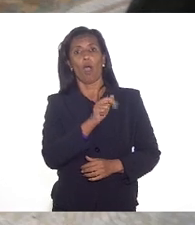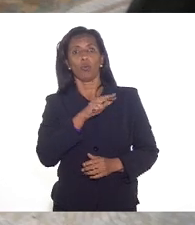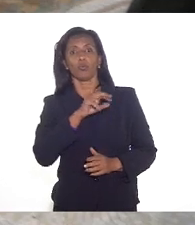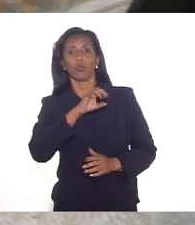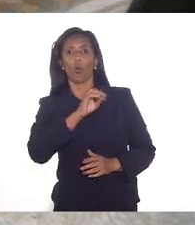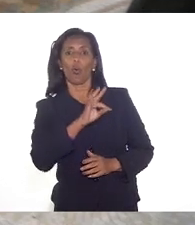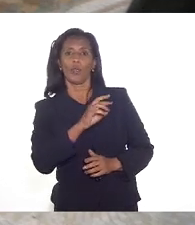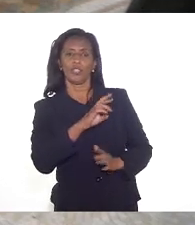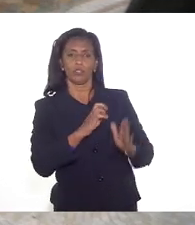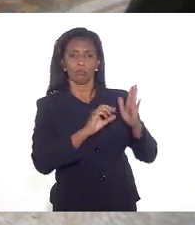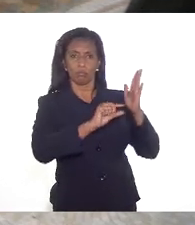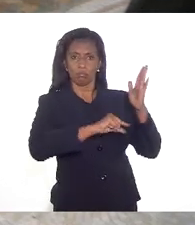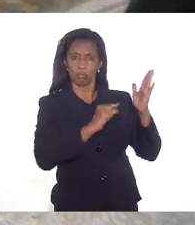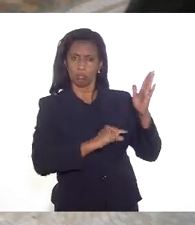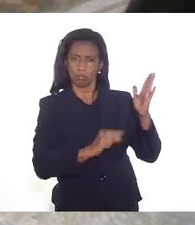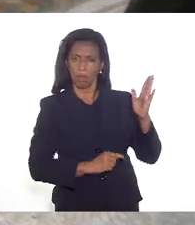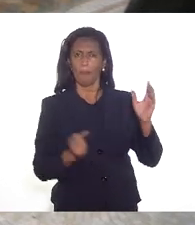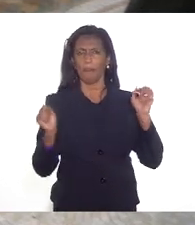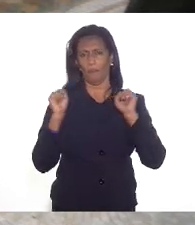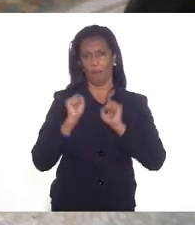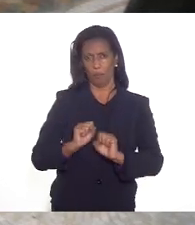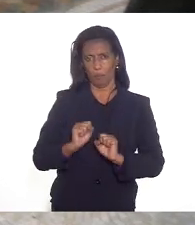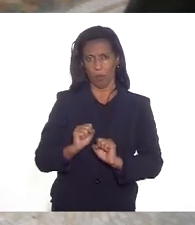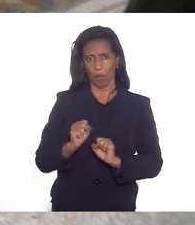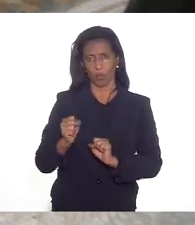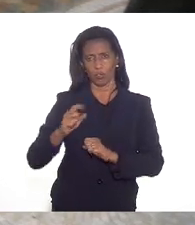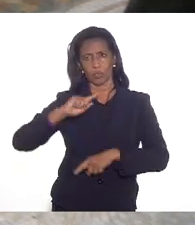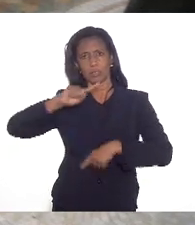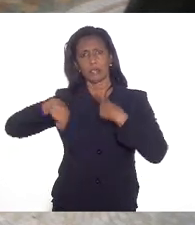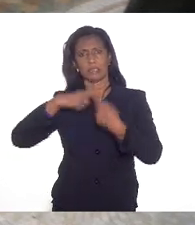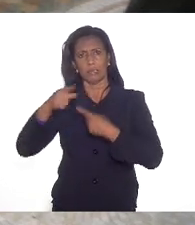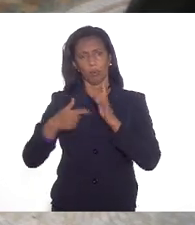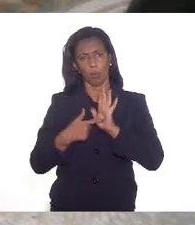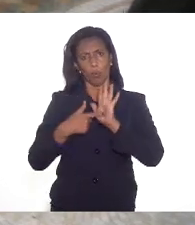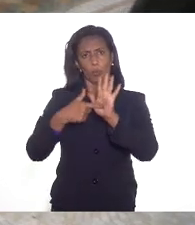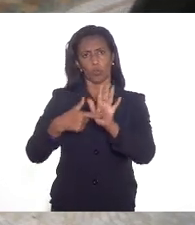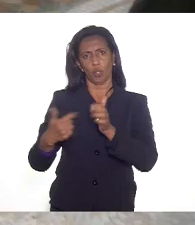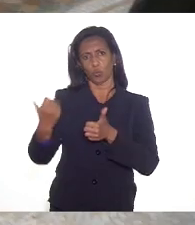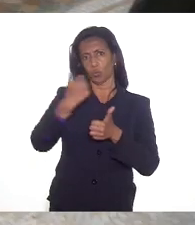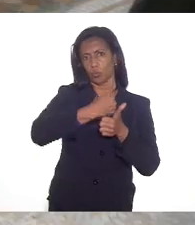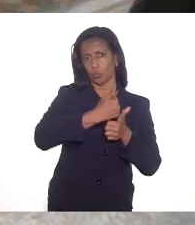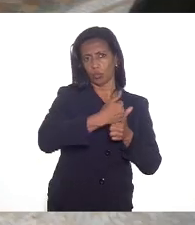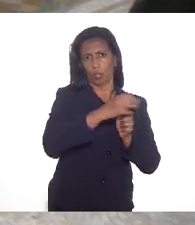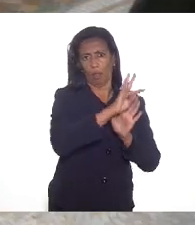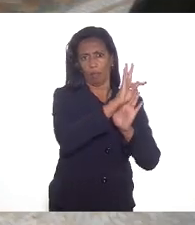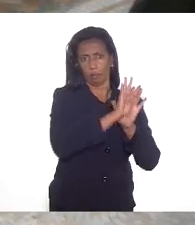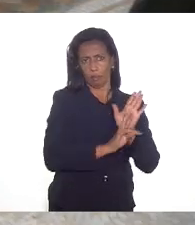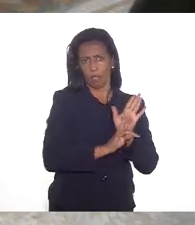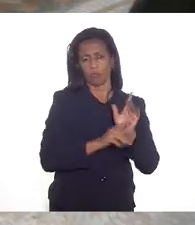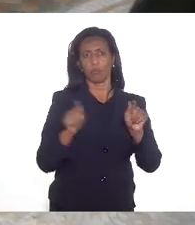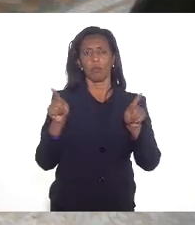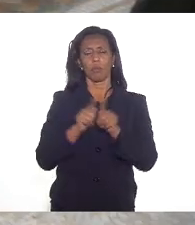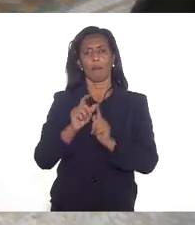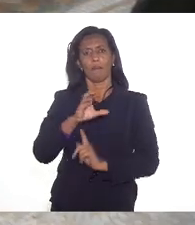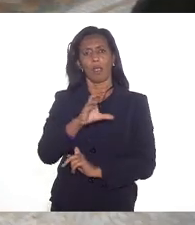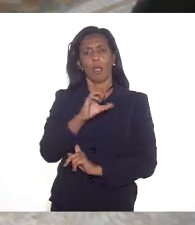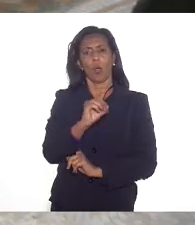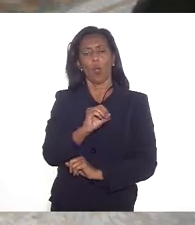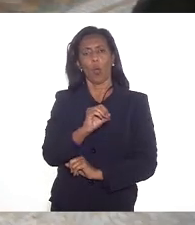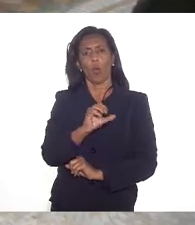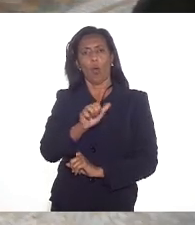a que nos consegui nasce a possibilidade de depois que nós apresentamos e subjetiva com autoria também no projeto